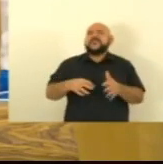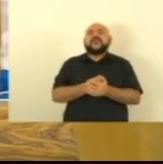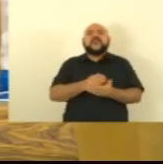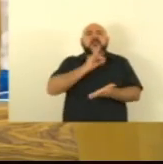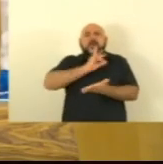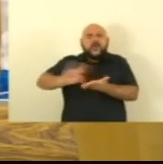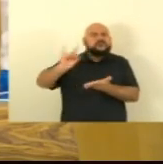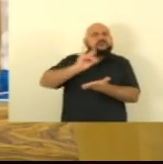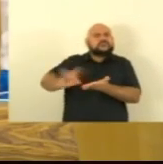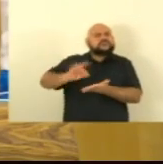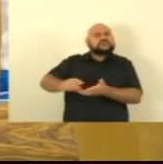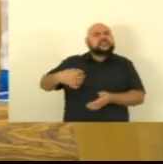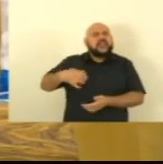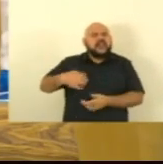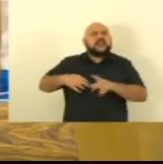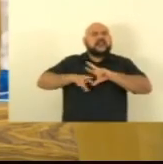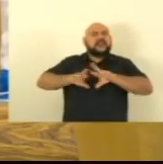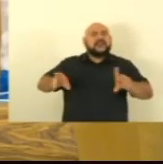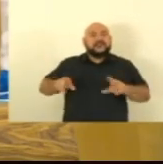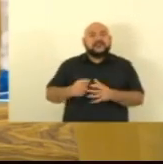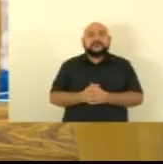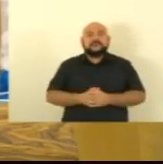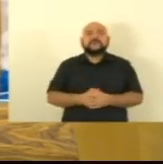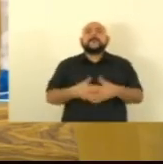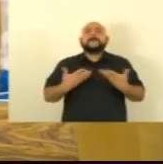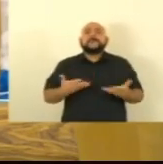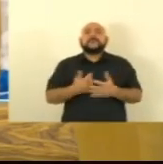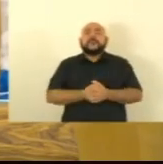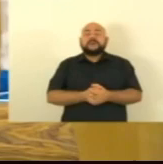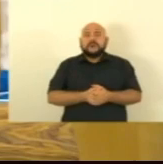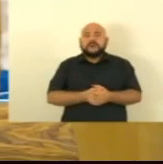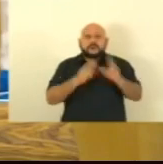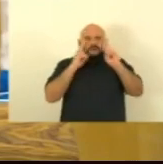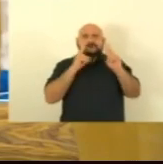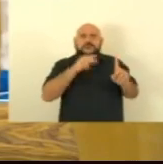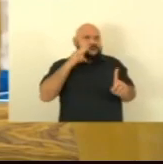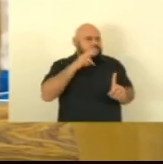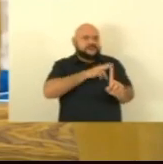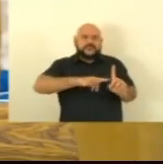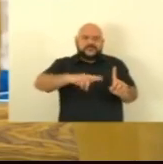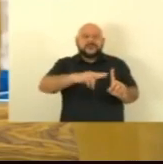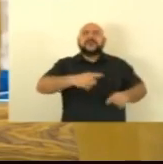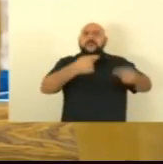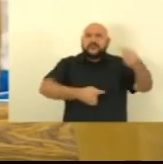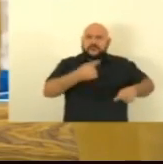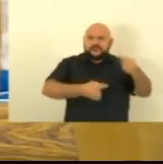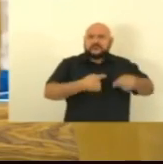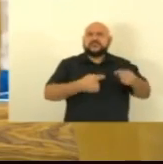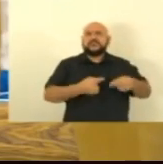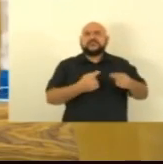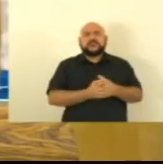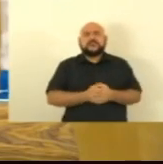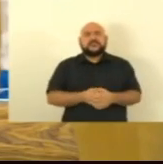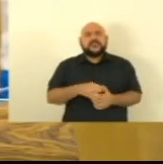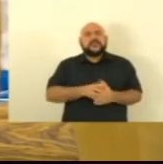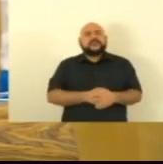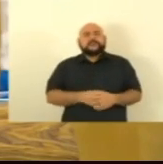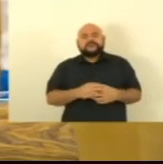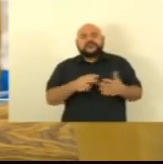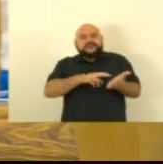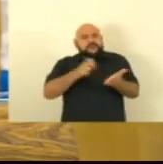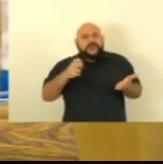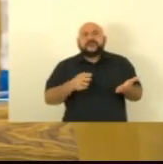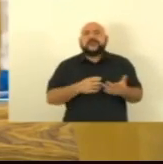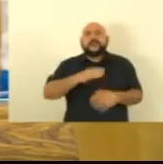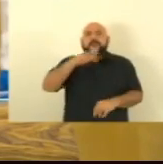nesse Brasil. O nosso espectro político conservador está sendo perseguido diuturnamente. A gente tem aqui